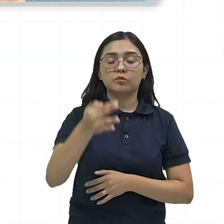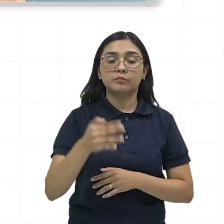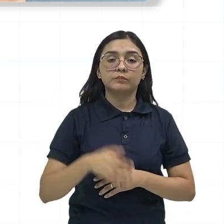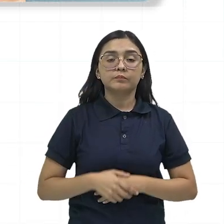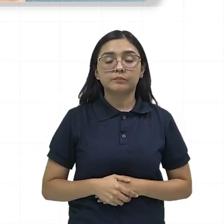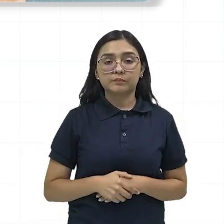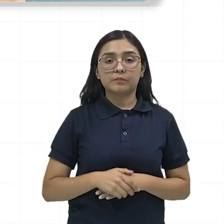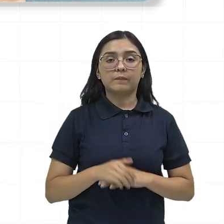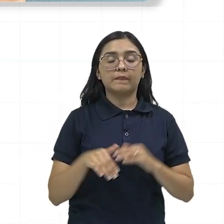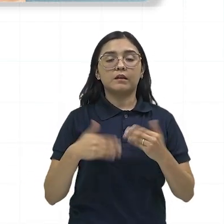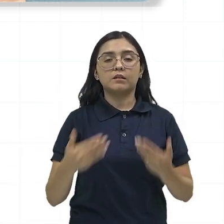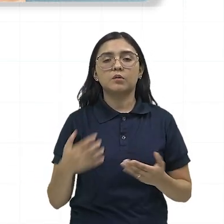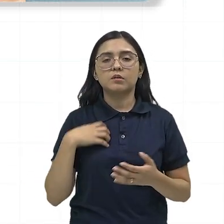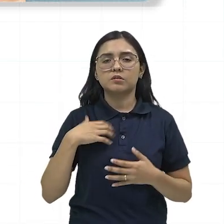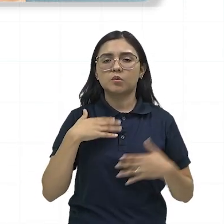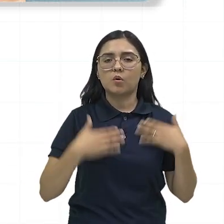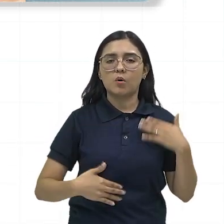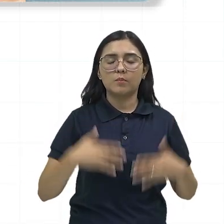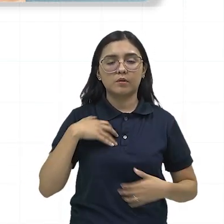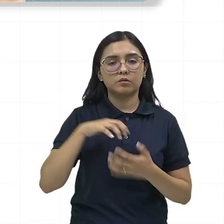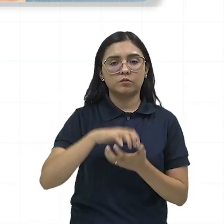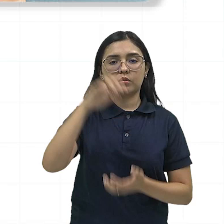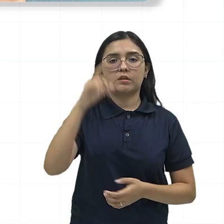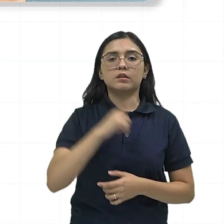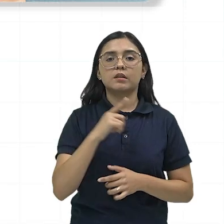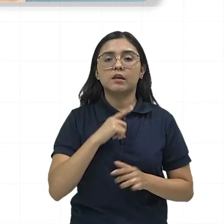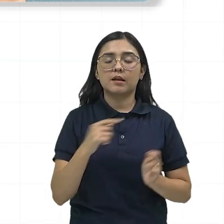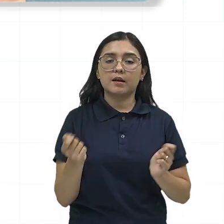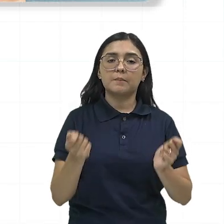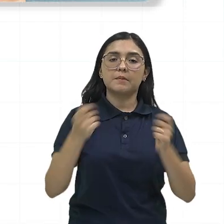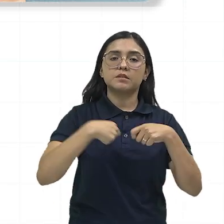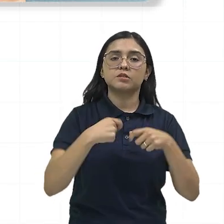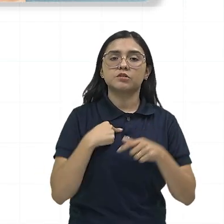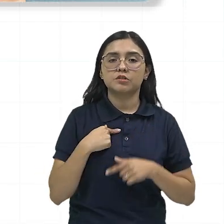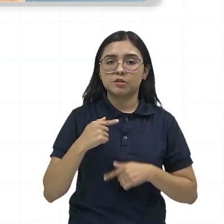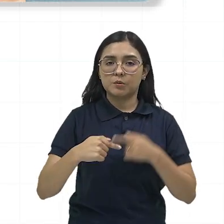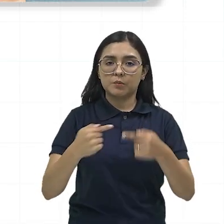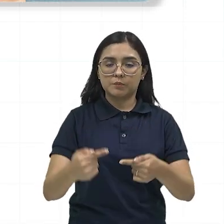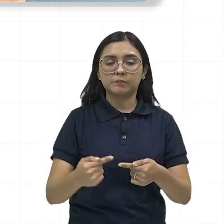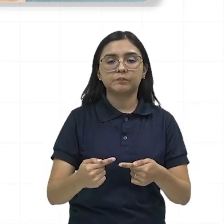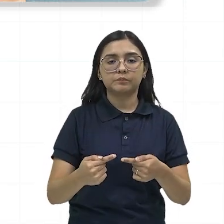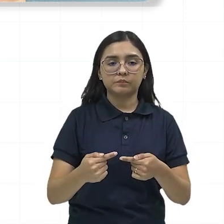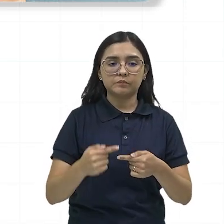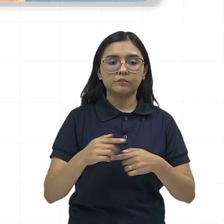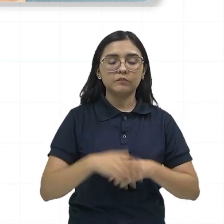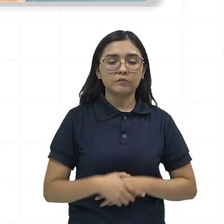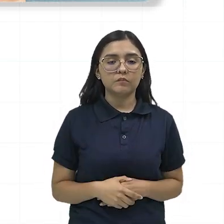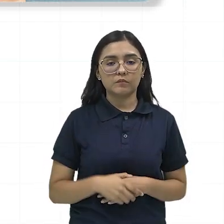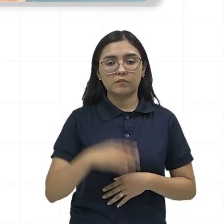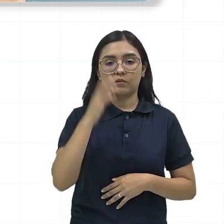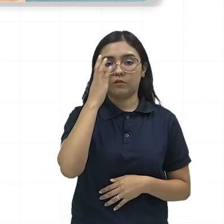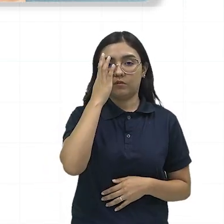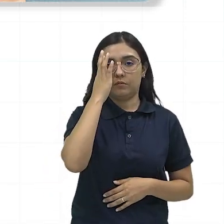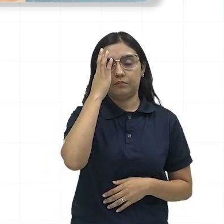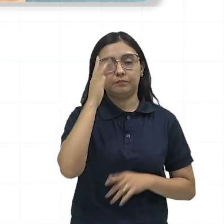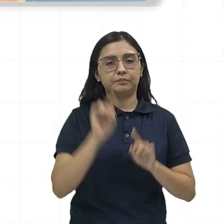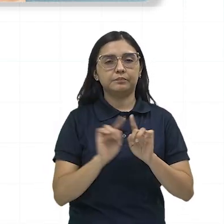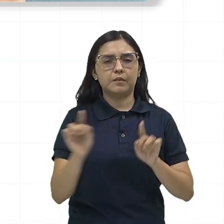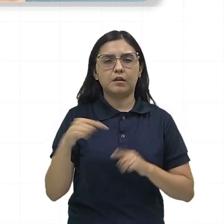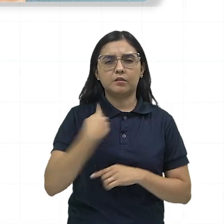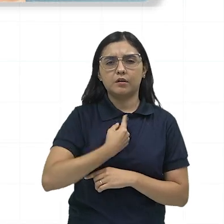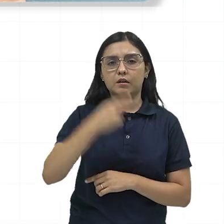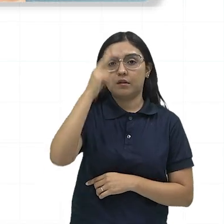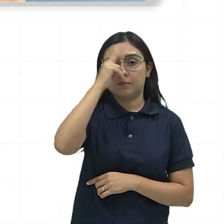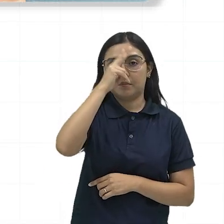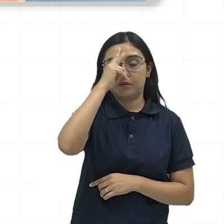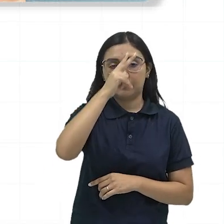E esse corpo adulto ele vai ter aí a capacidade de reproduzir, de gerar uma nova vida, né? Mas a gente deve lembrar